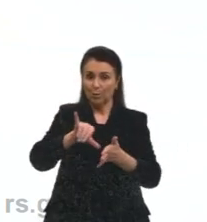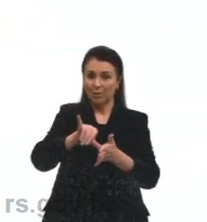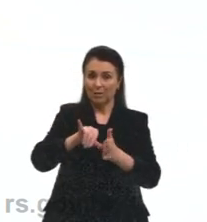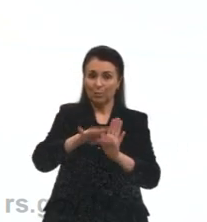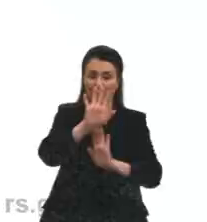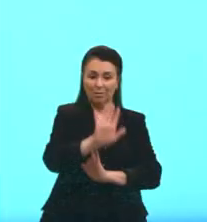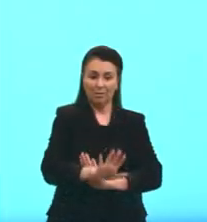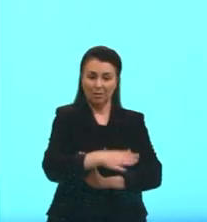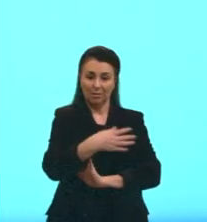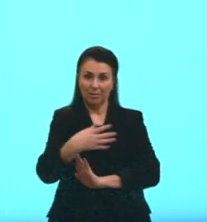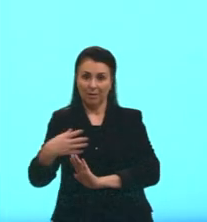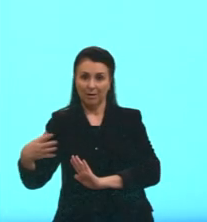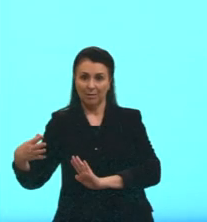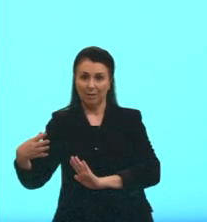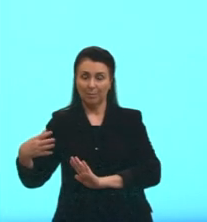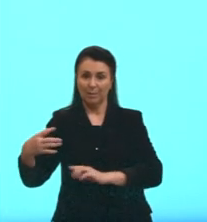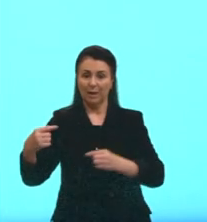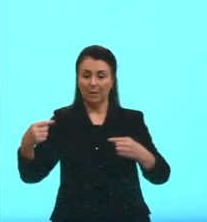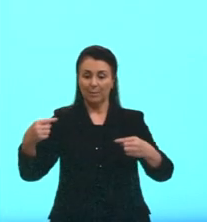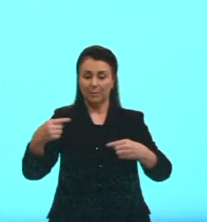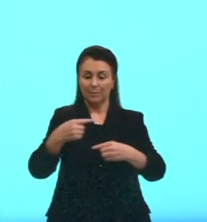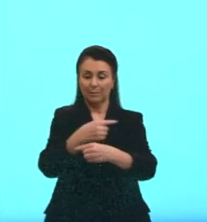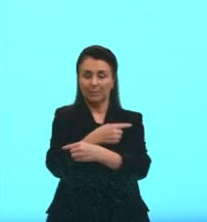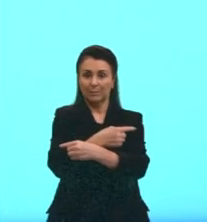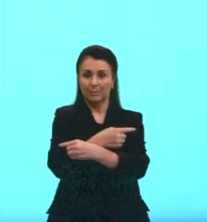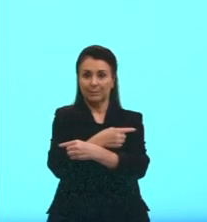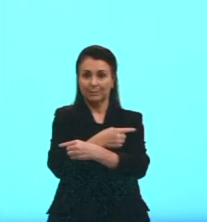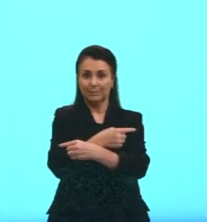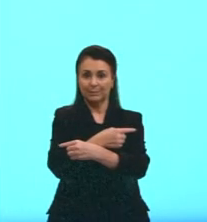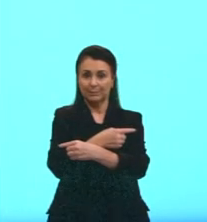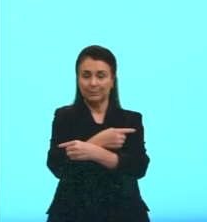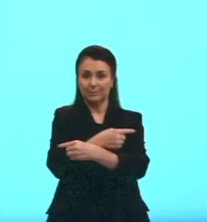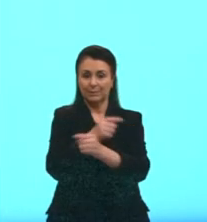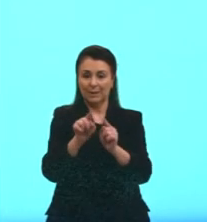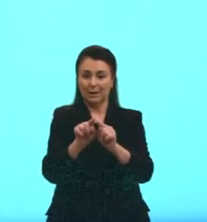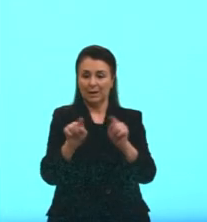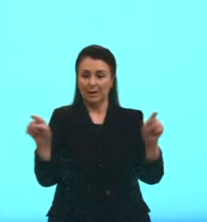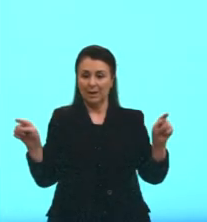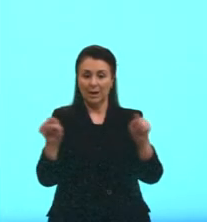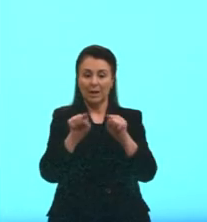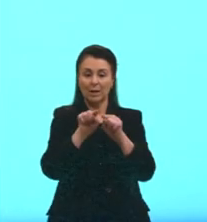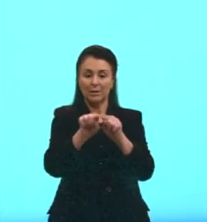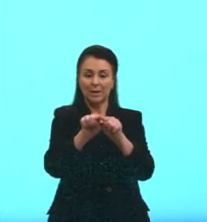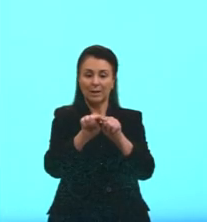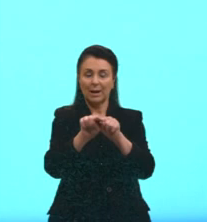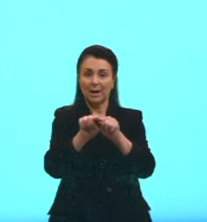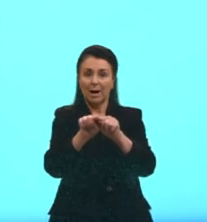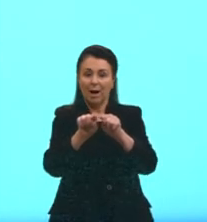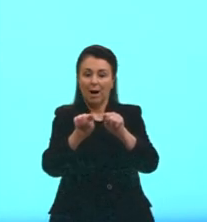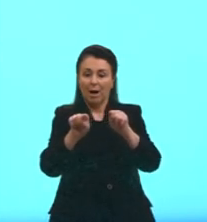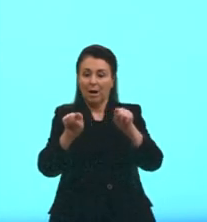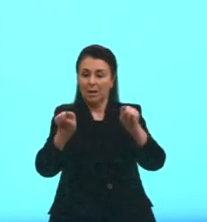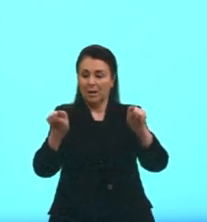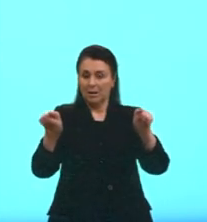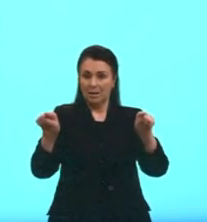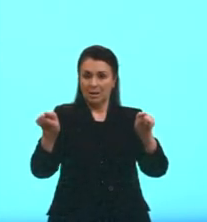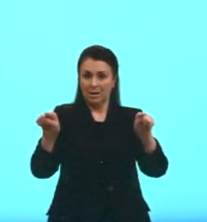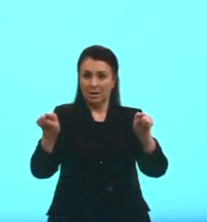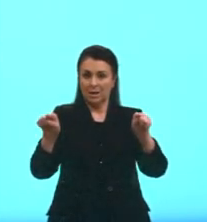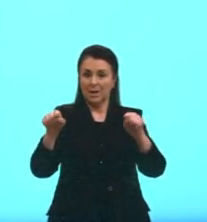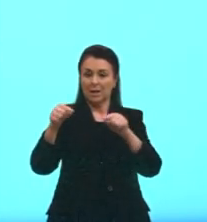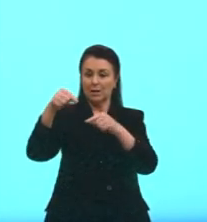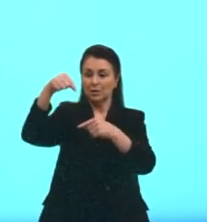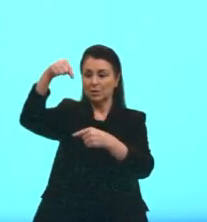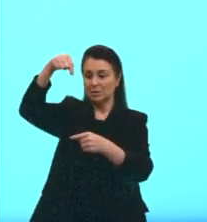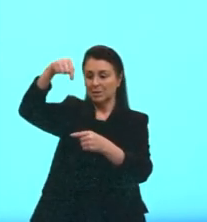tabela para as extremidades ele aumento do centro para as extremidades E aí sim de